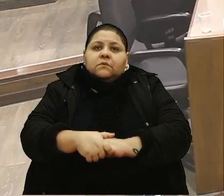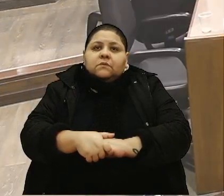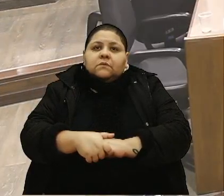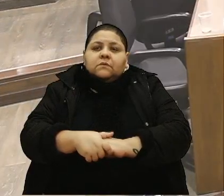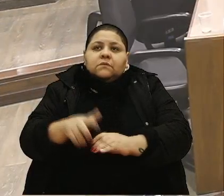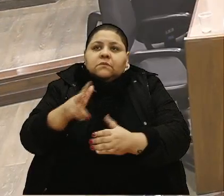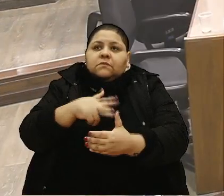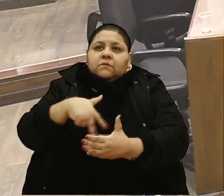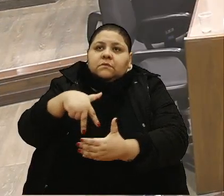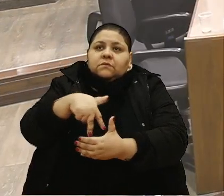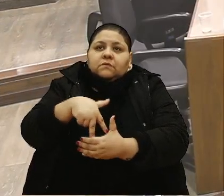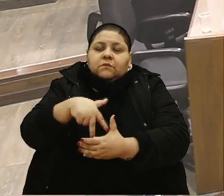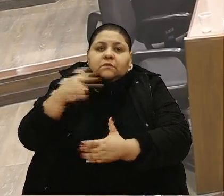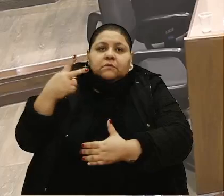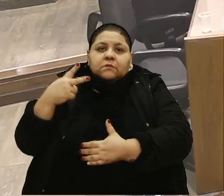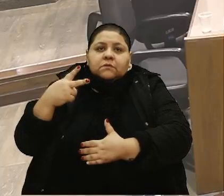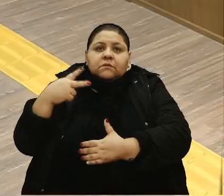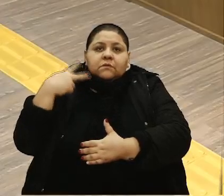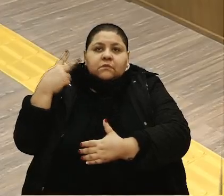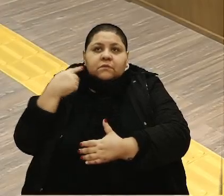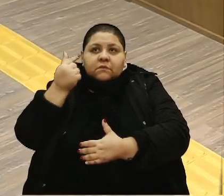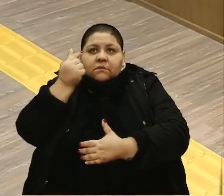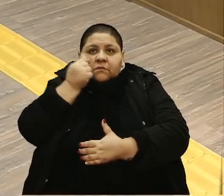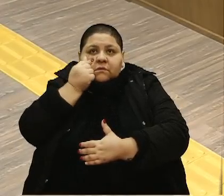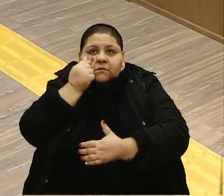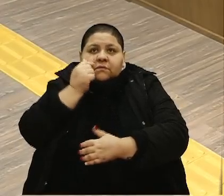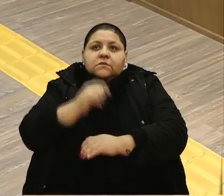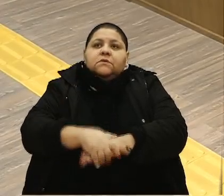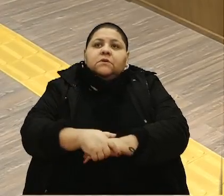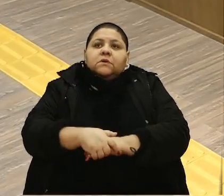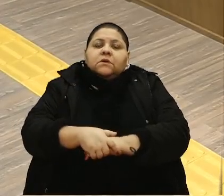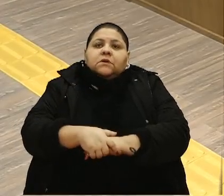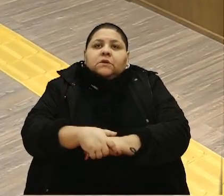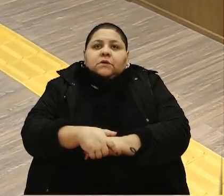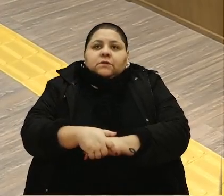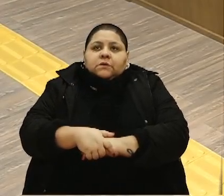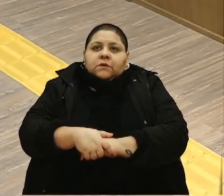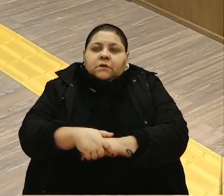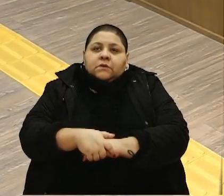Da tribuna, vereador Edio Eloy Frias.